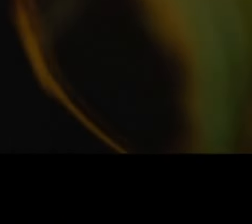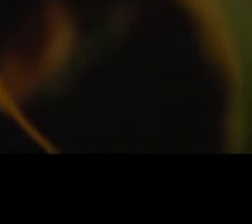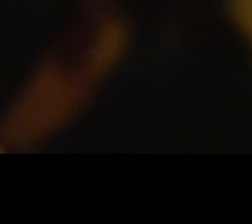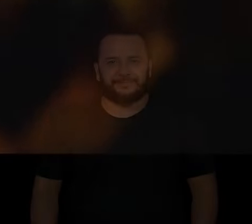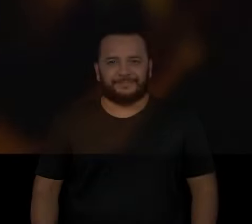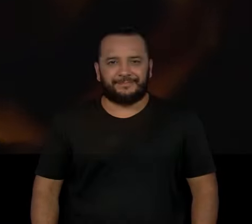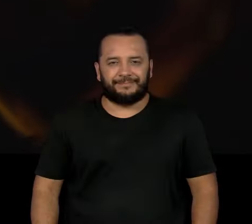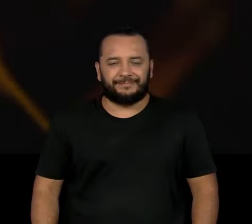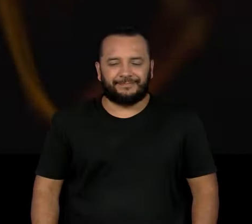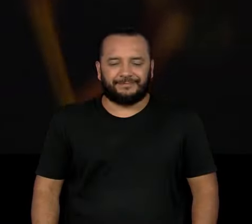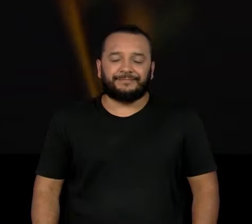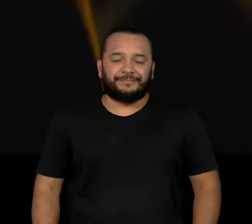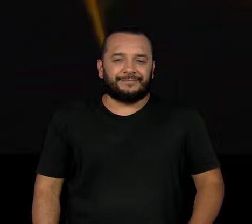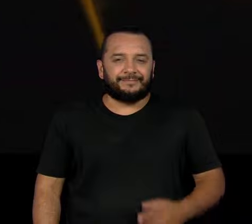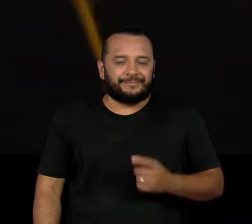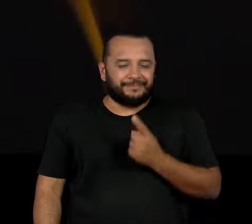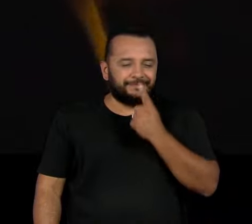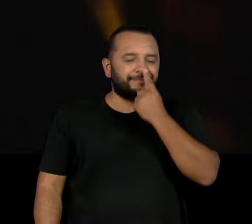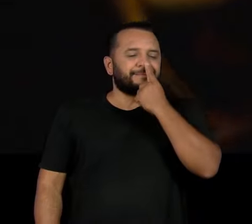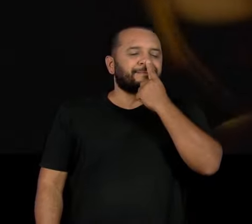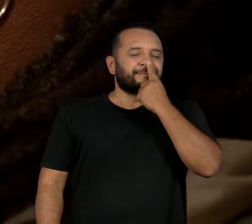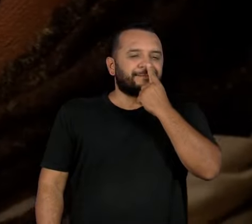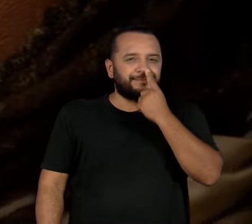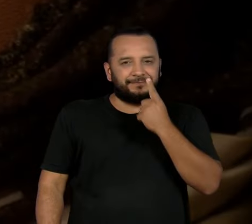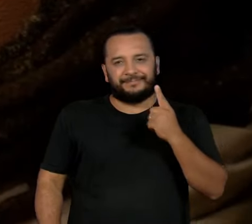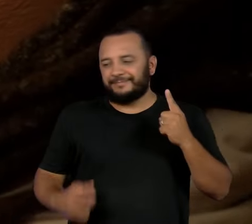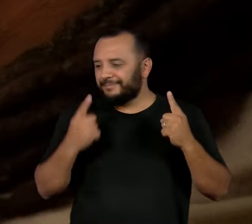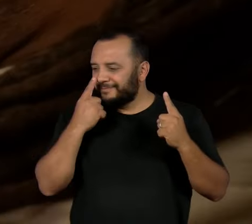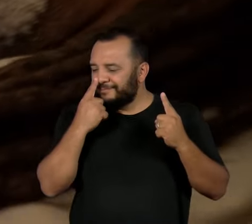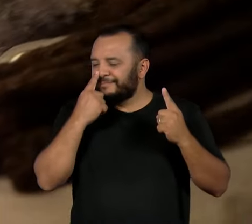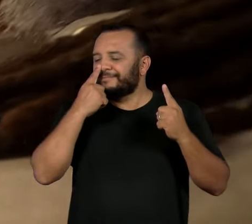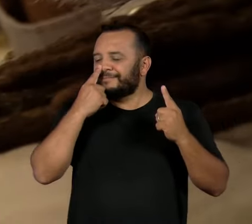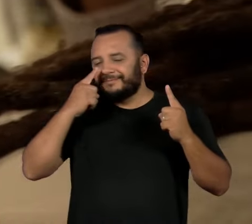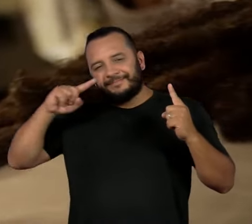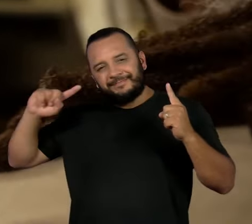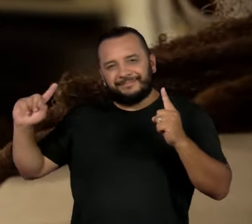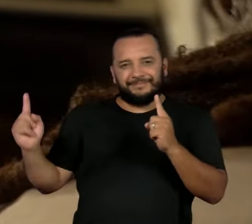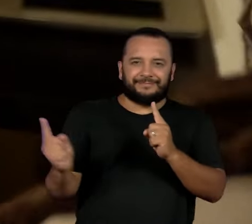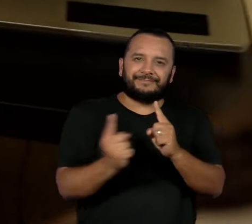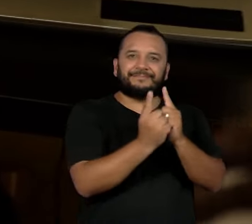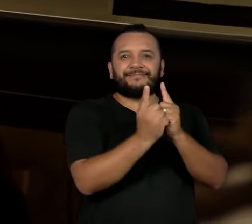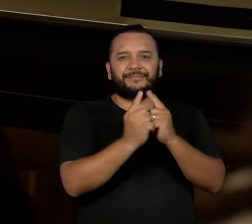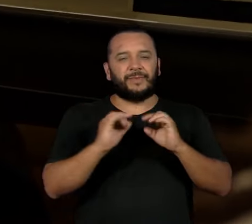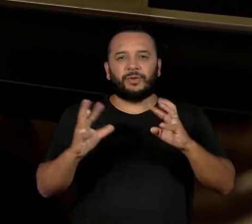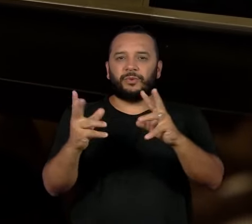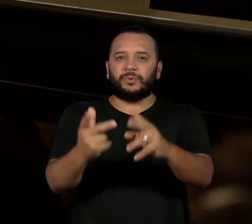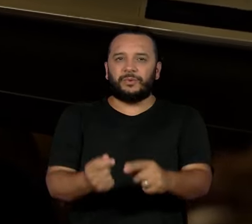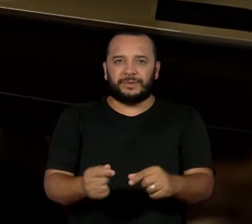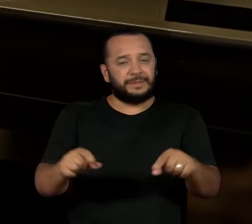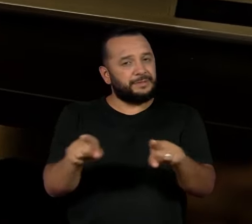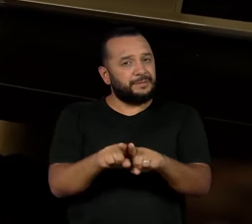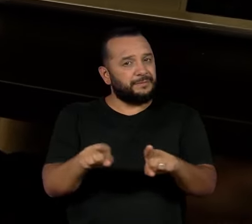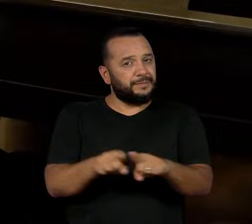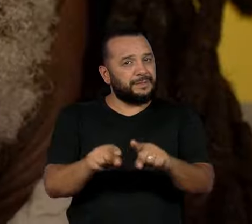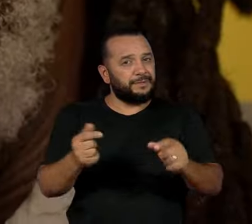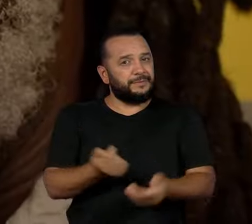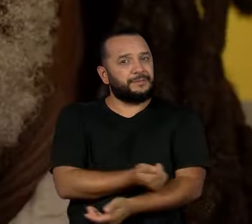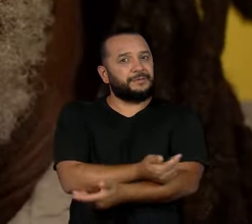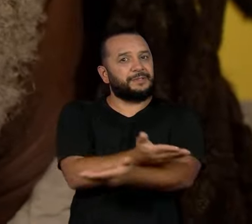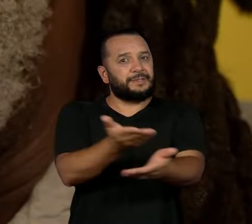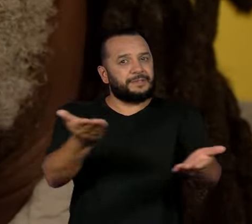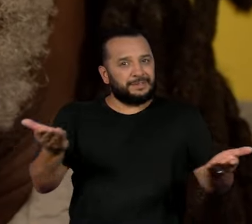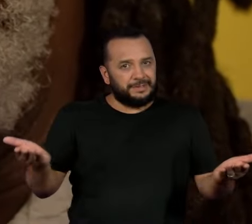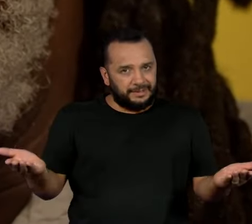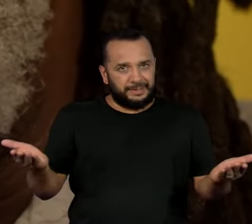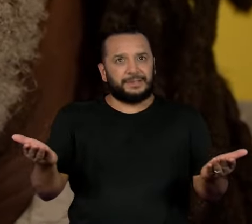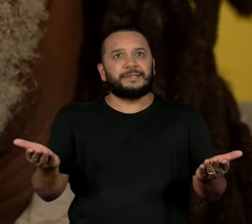A intimidade está acessível a todos, inclusive a você, desde que mergulhe em si mesmo e